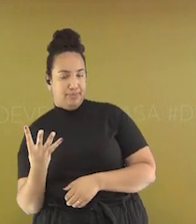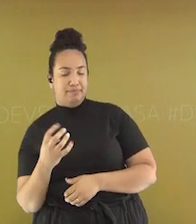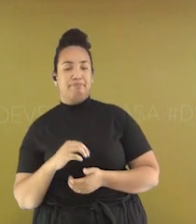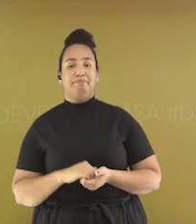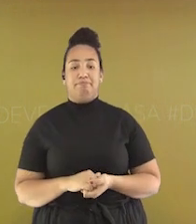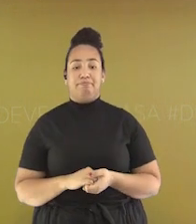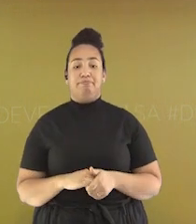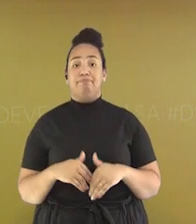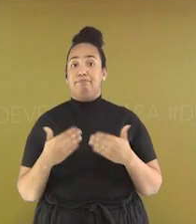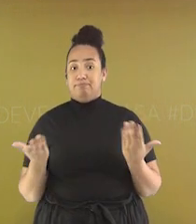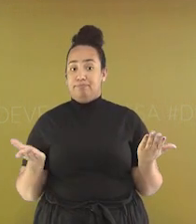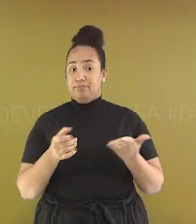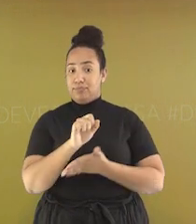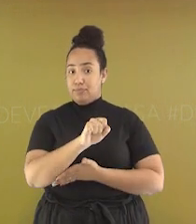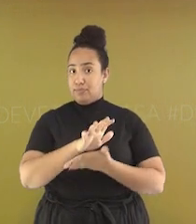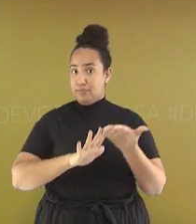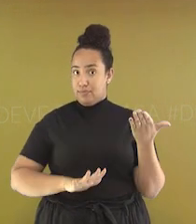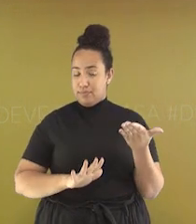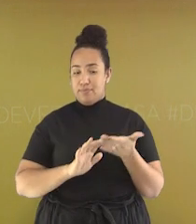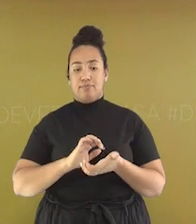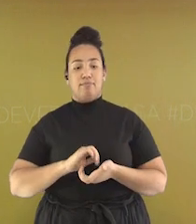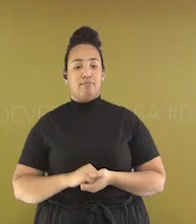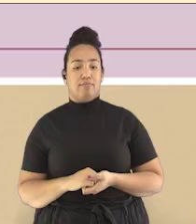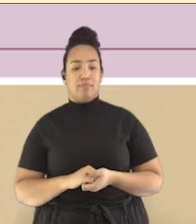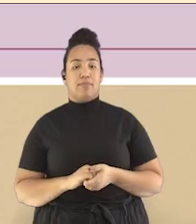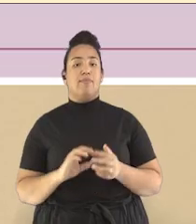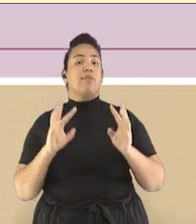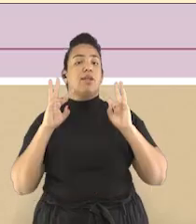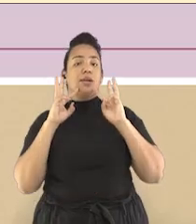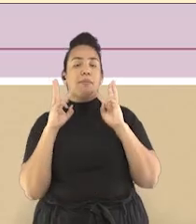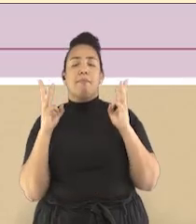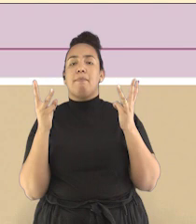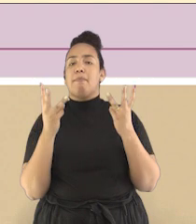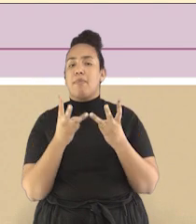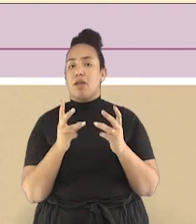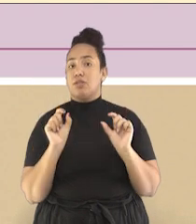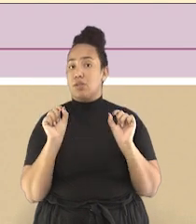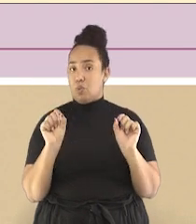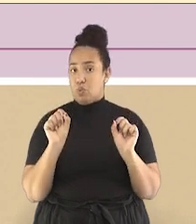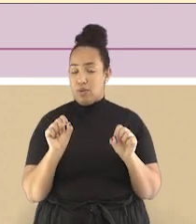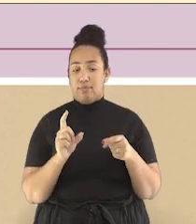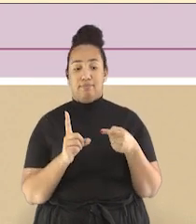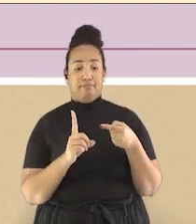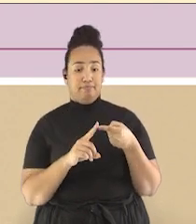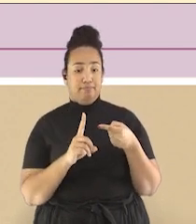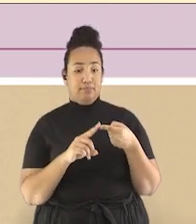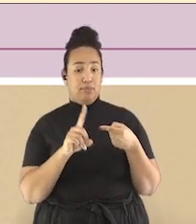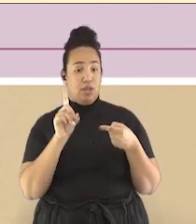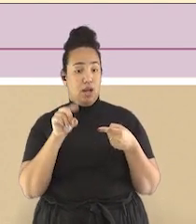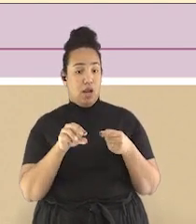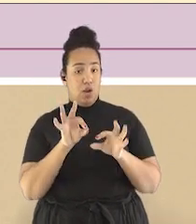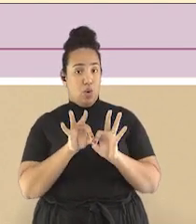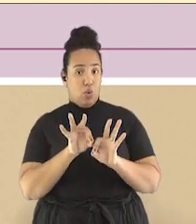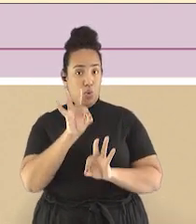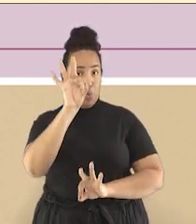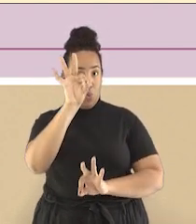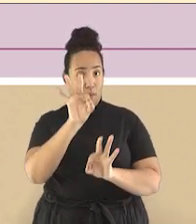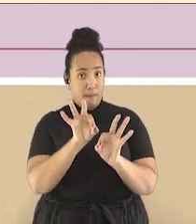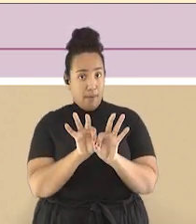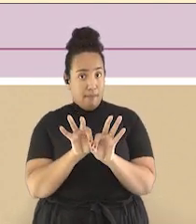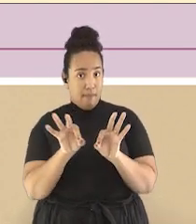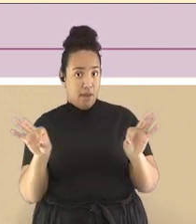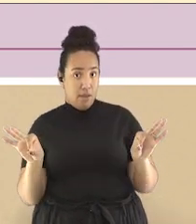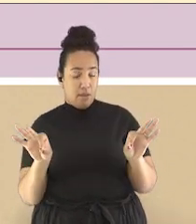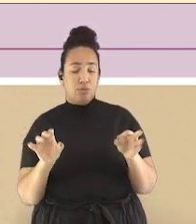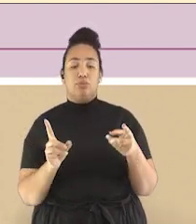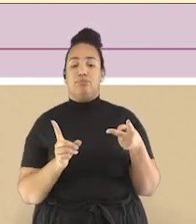essa grandeza. Vamos fazer uma atividade? O que é a grandeza massa? Letra A, é uma grandeza